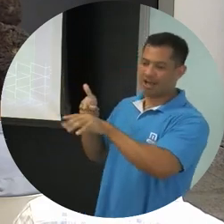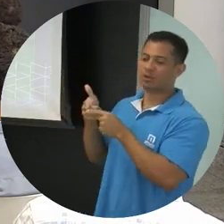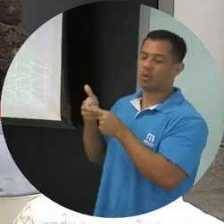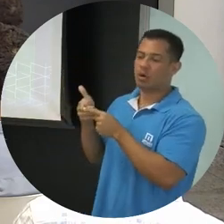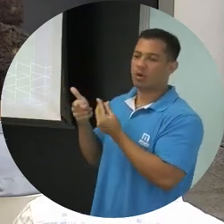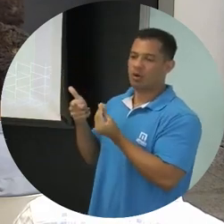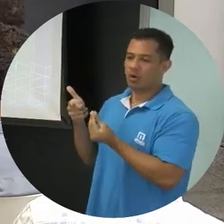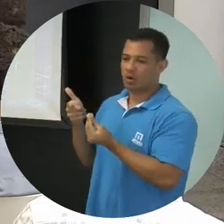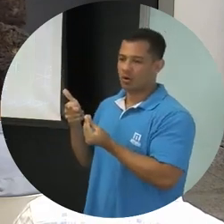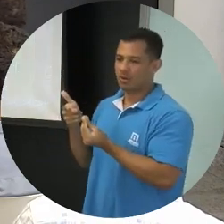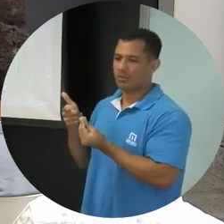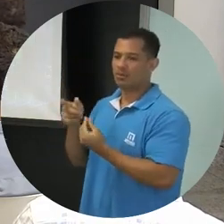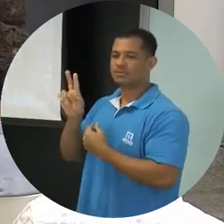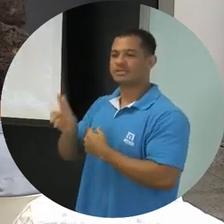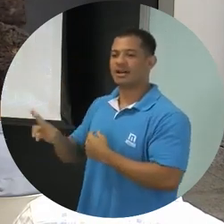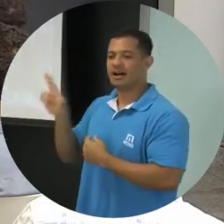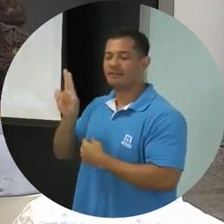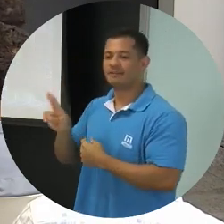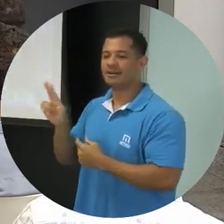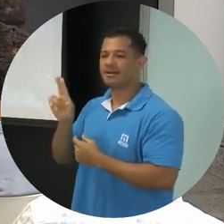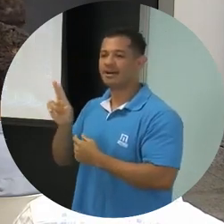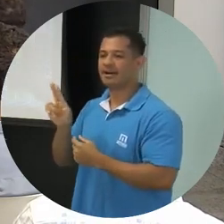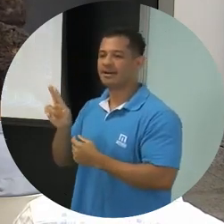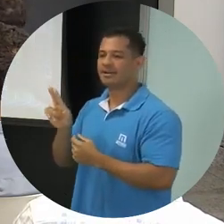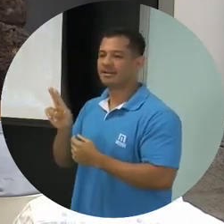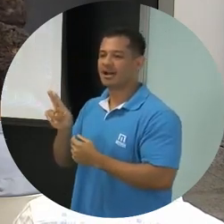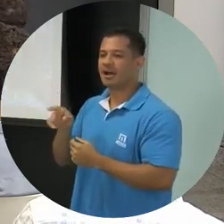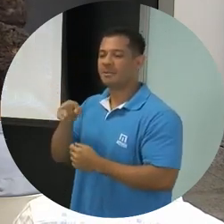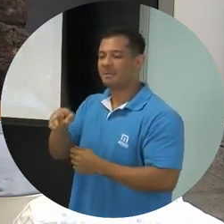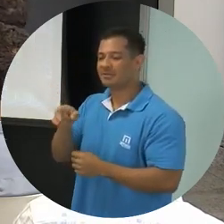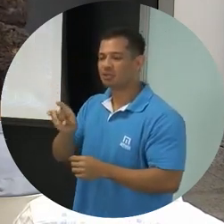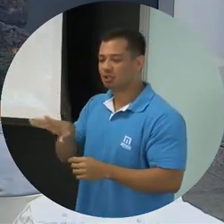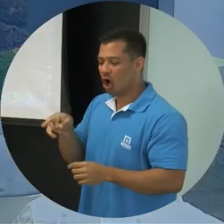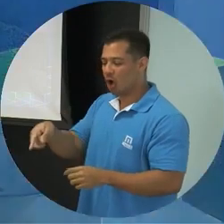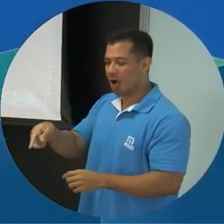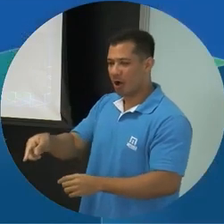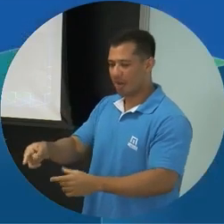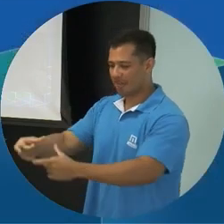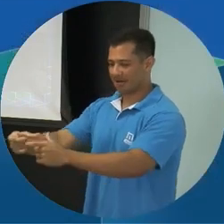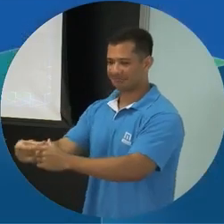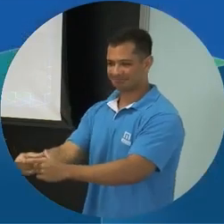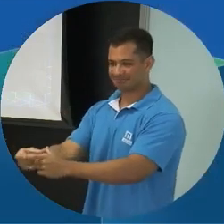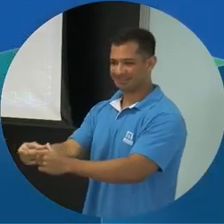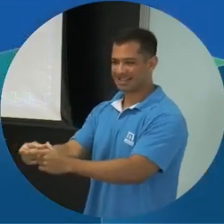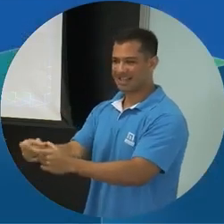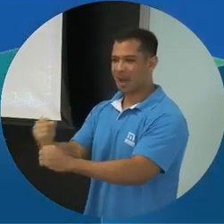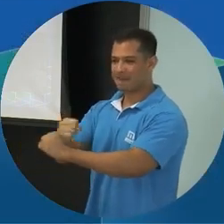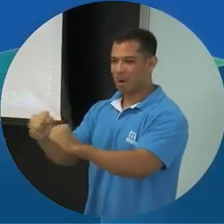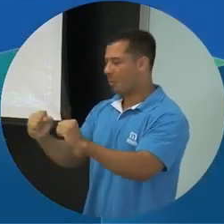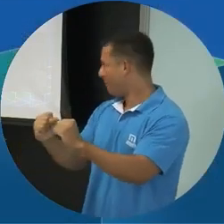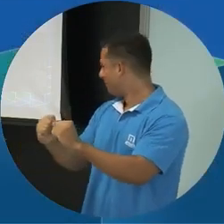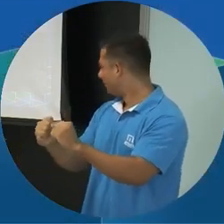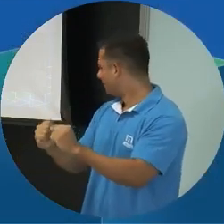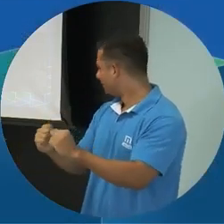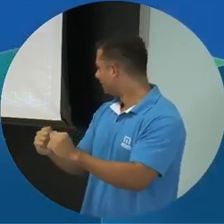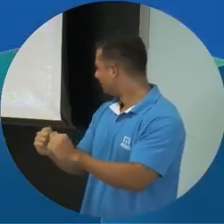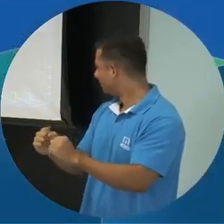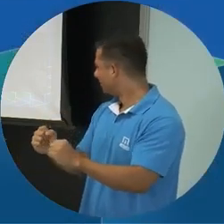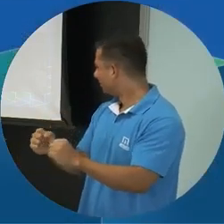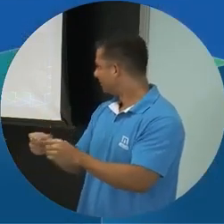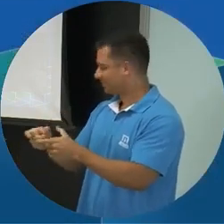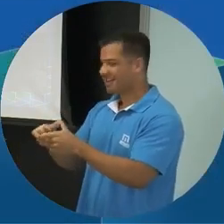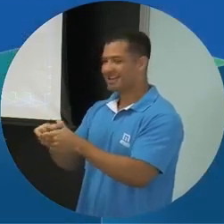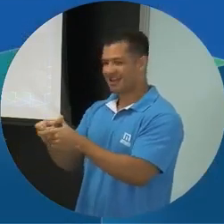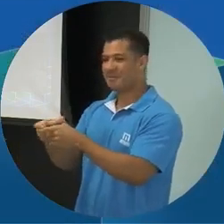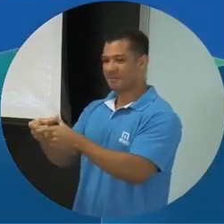utilizado, tá, para fazer o desarme desses morteiros, dessas bombas, que era feito de que